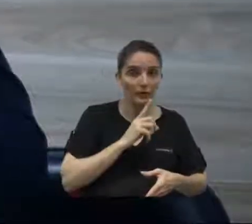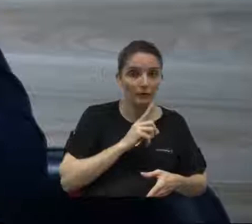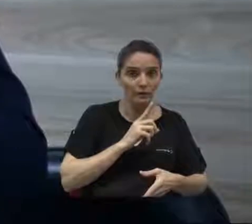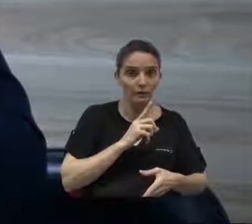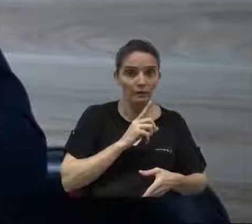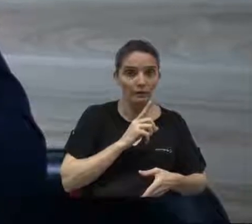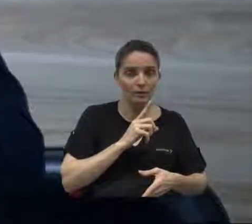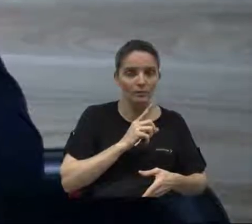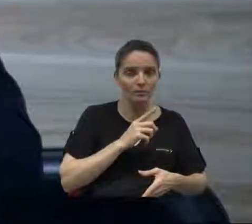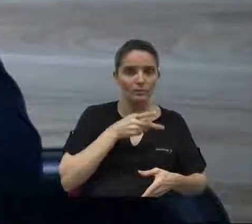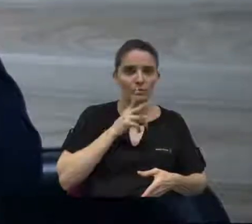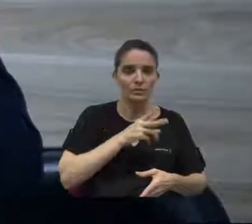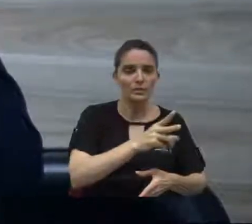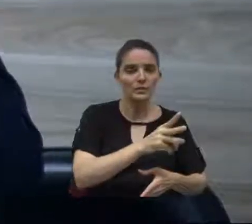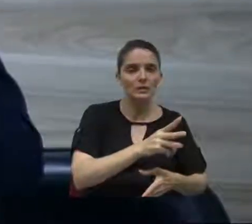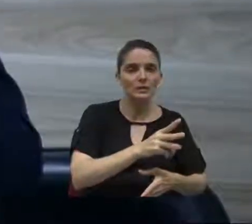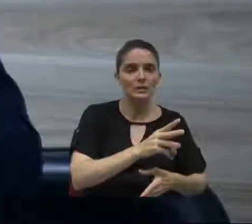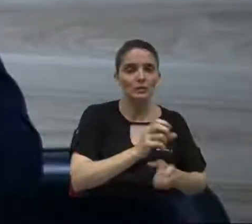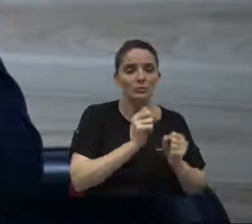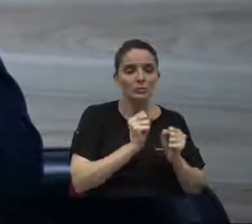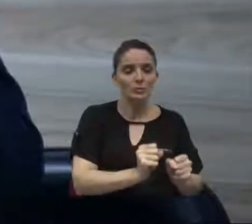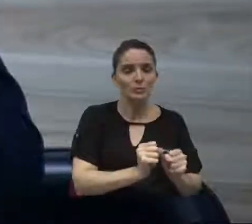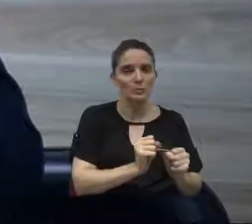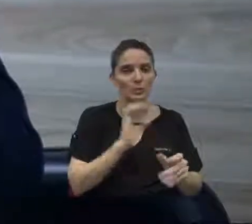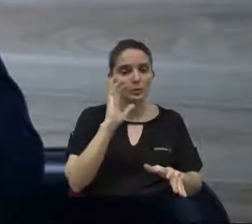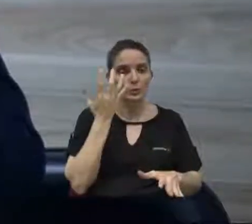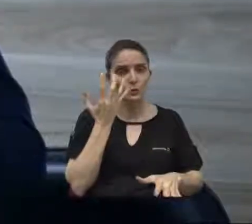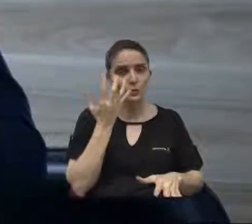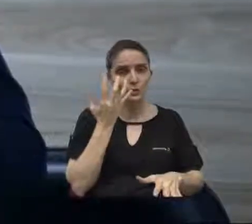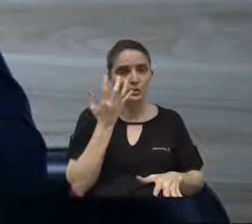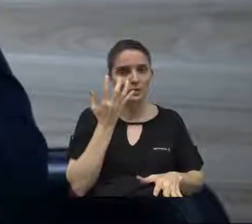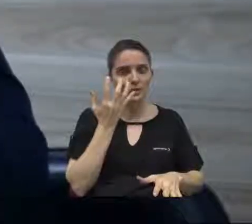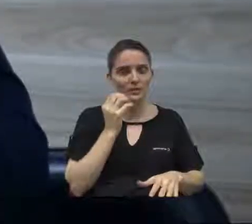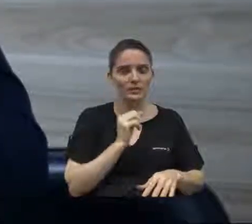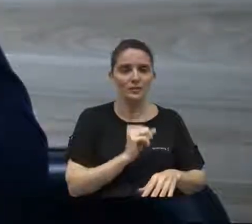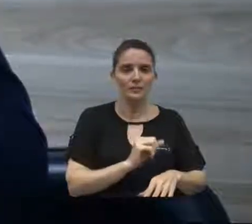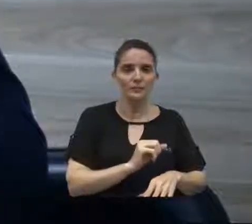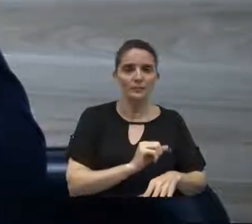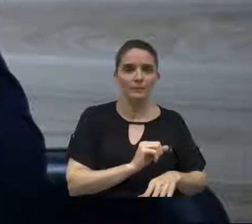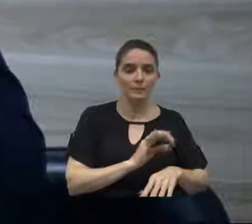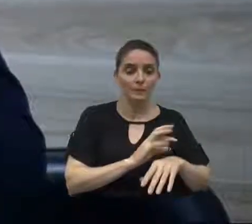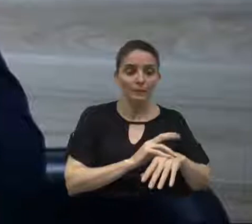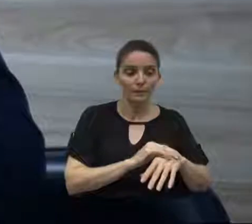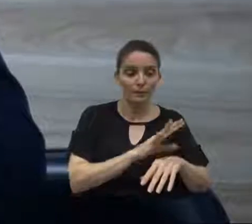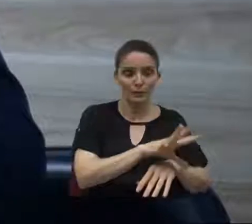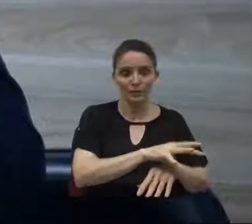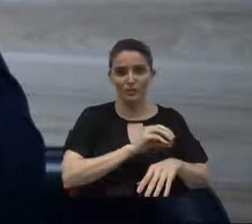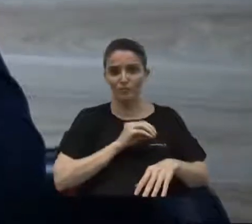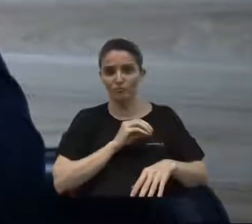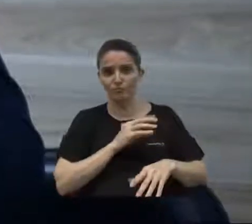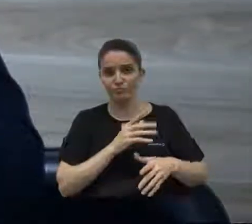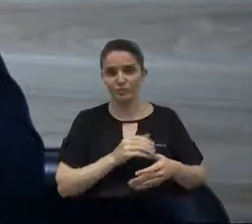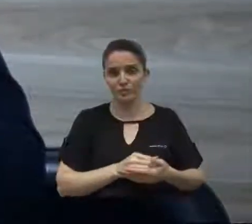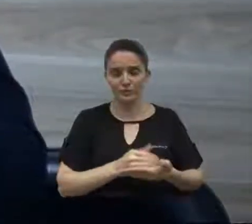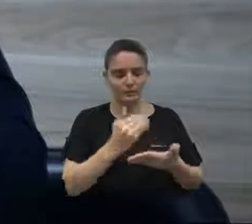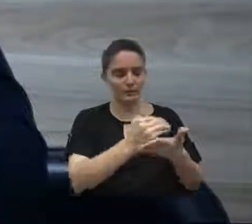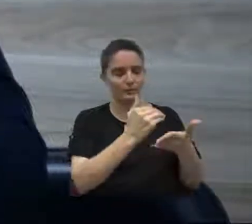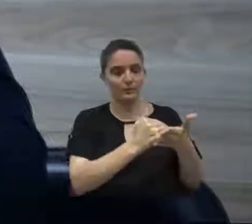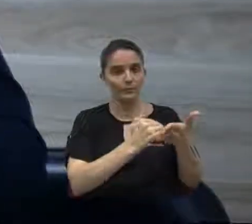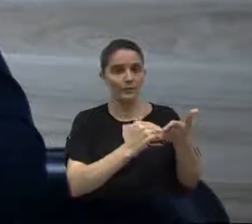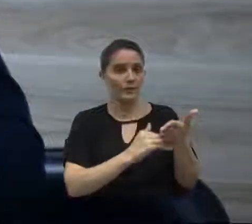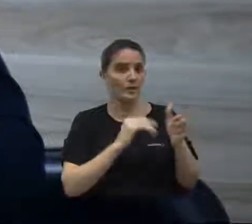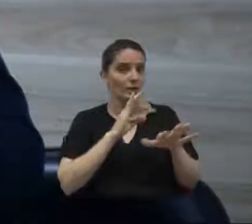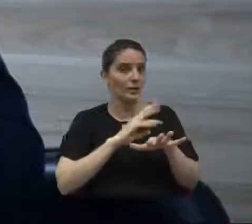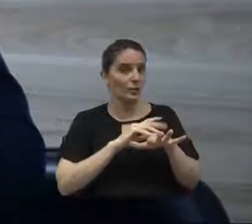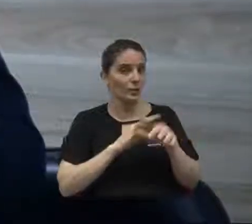manter suscetível à doença para a qual aquela vacina protege. Por exemplo, no calendário de rotina da criança, temos vacina para doença que pode